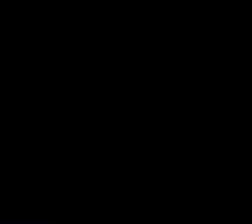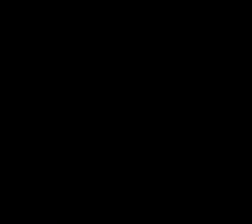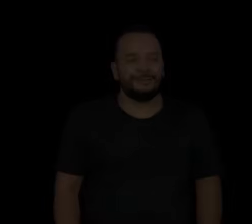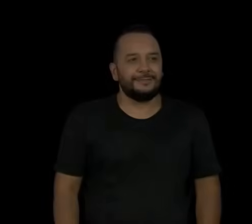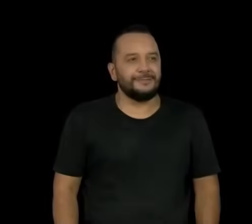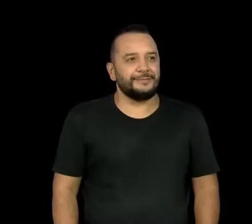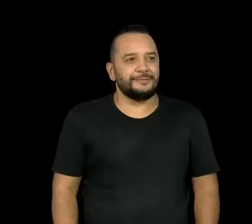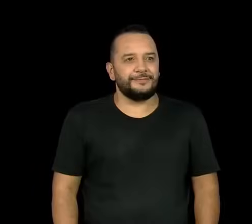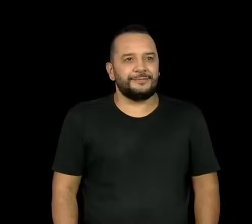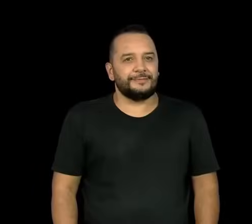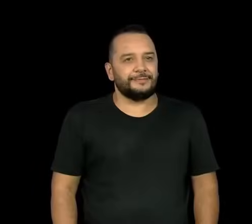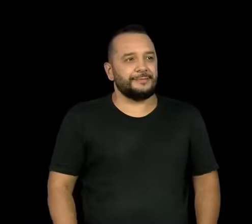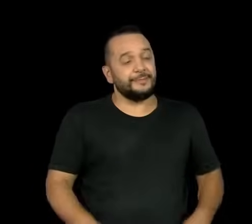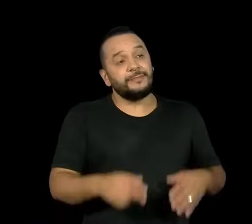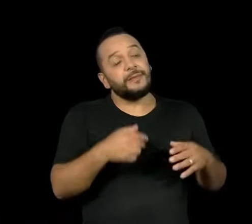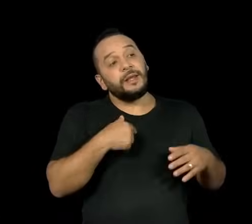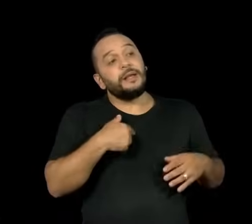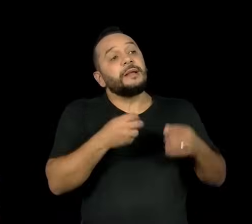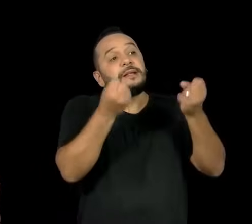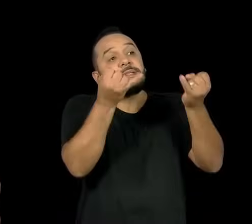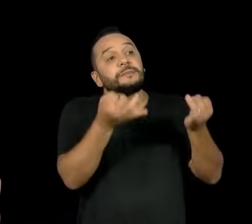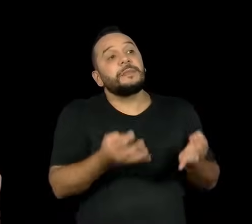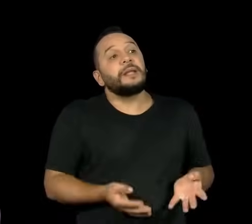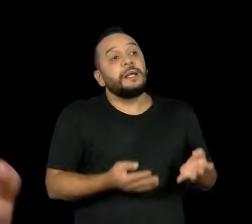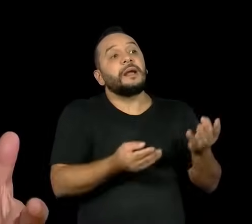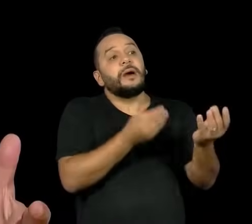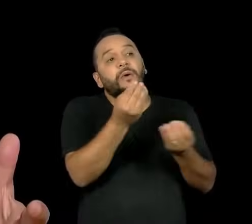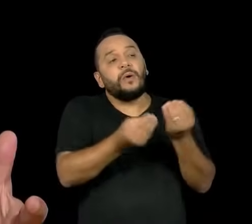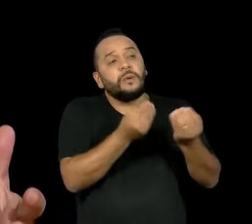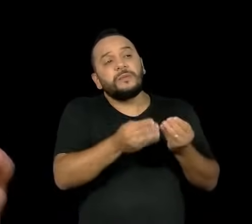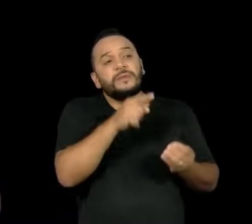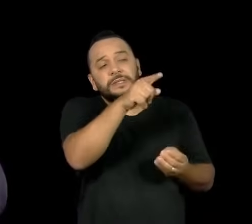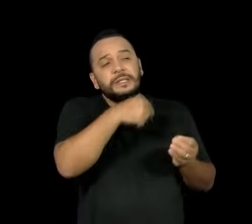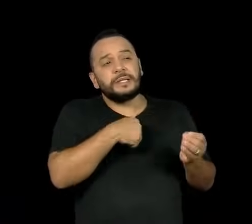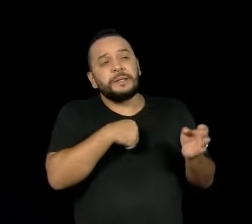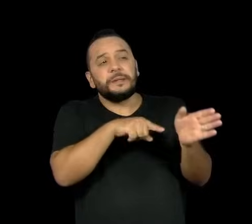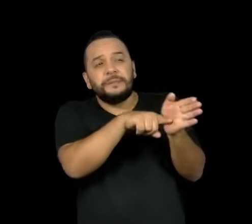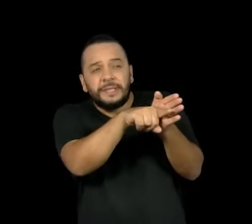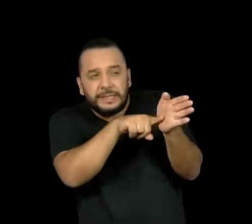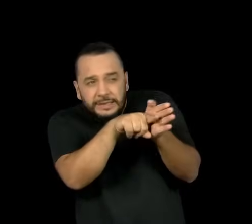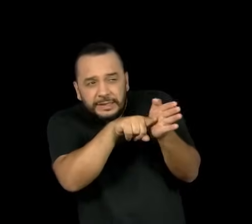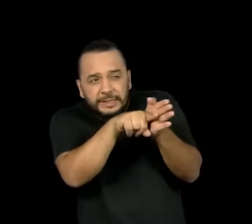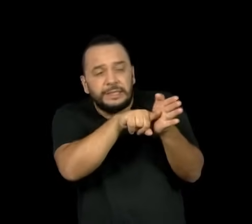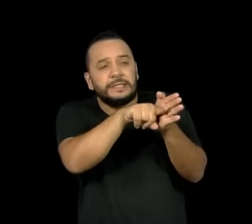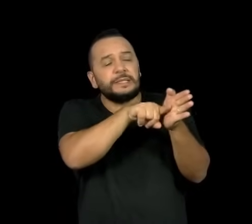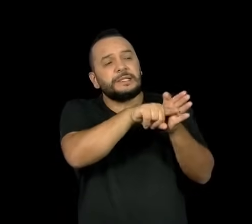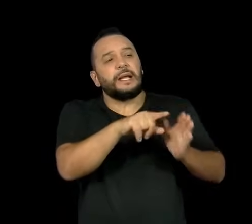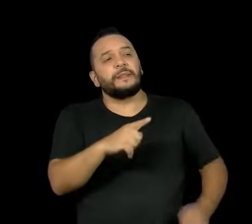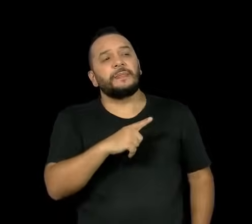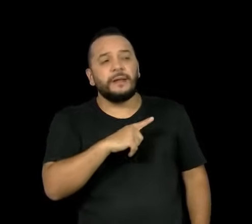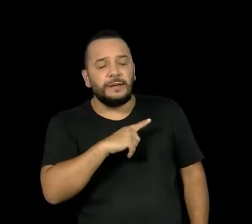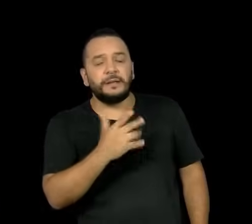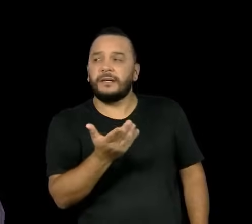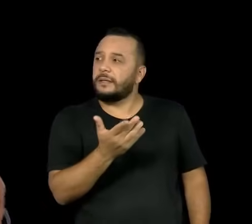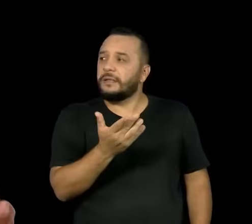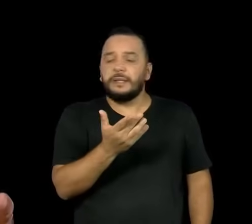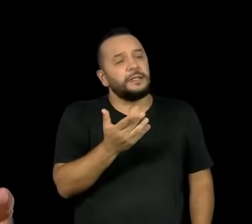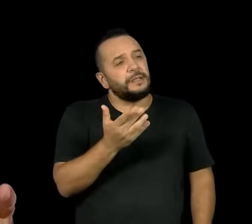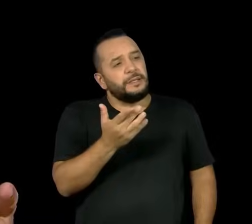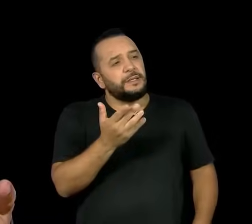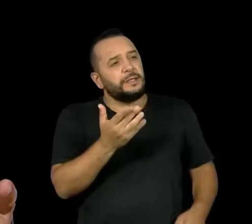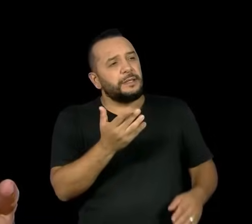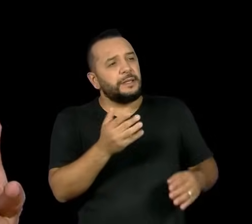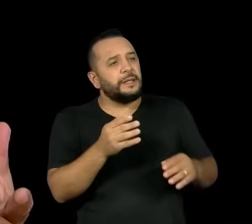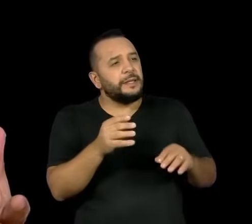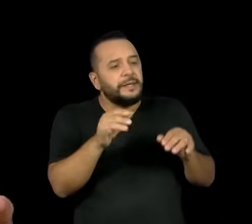Me fala um pouco desse lugar que vocês pesquisam, né, esses quadros, e que